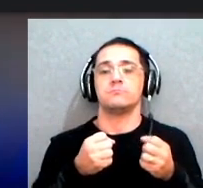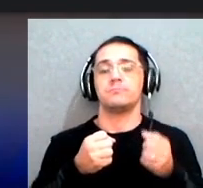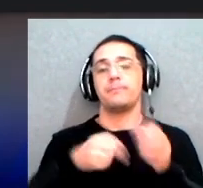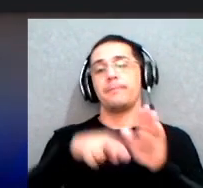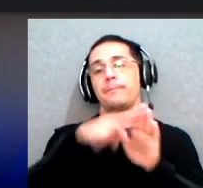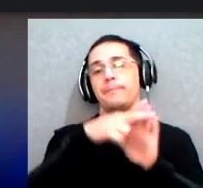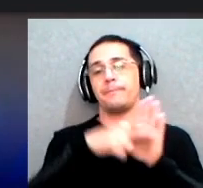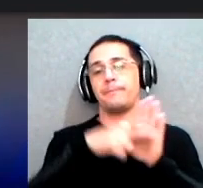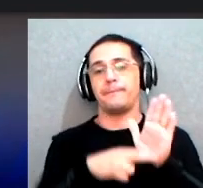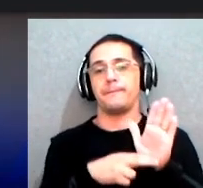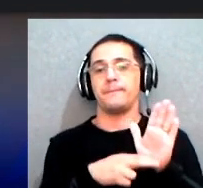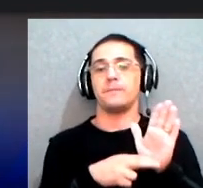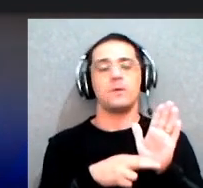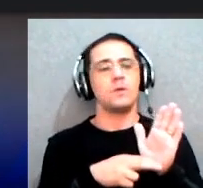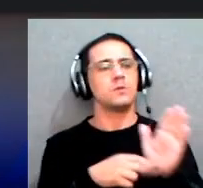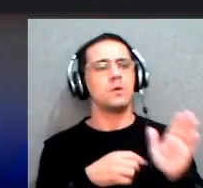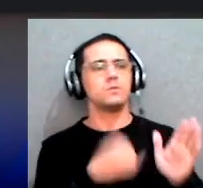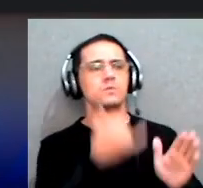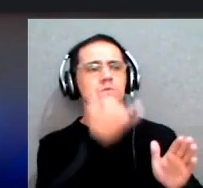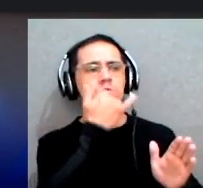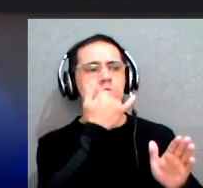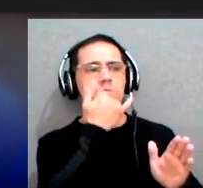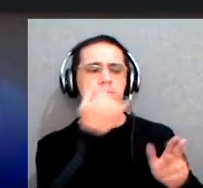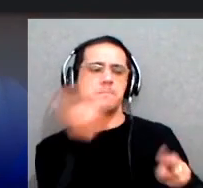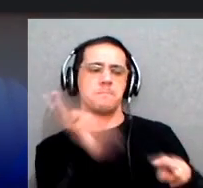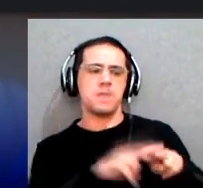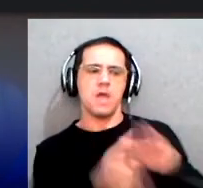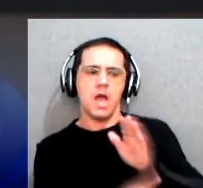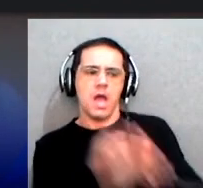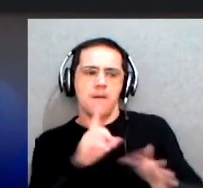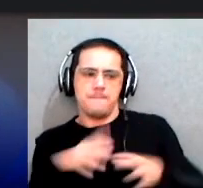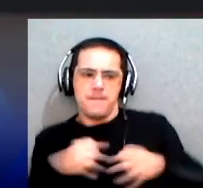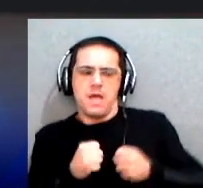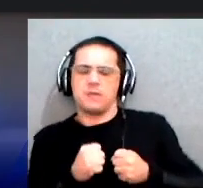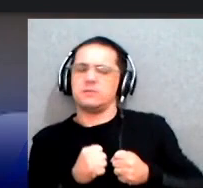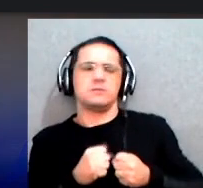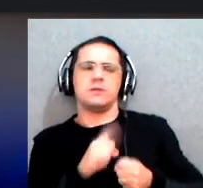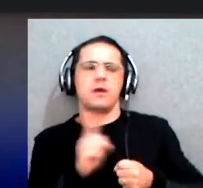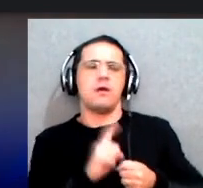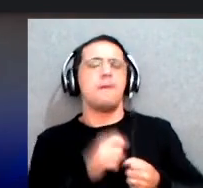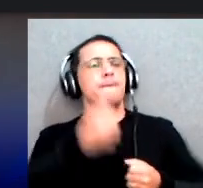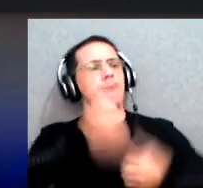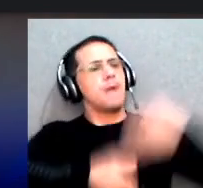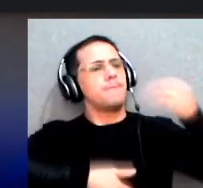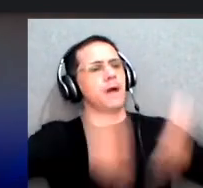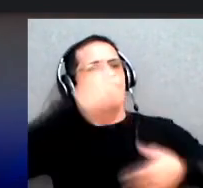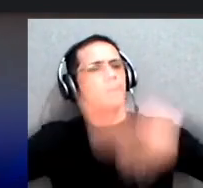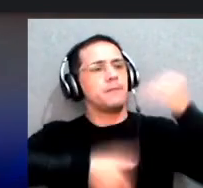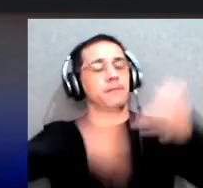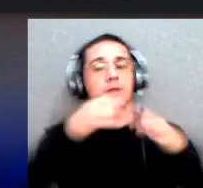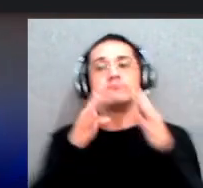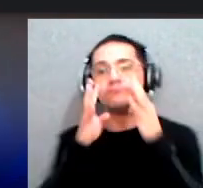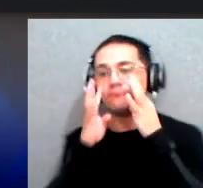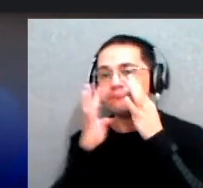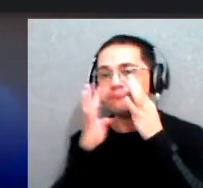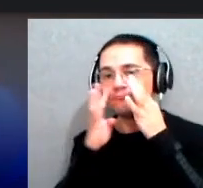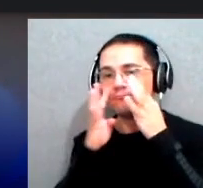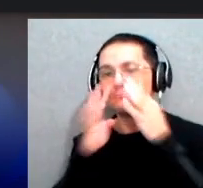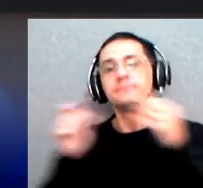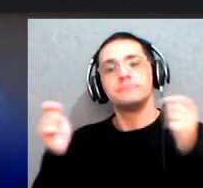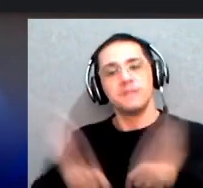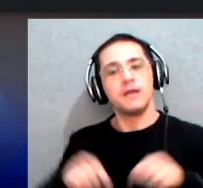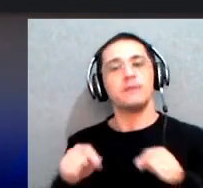poderiam justificar a sua eventual prisão preventiva. Embora tenhamos uma situação extraordinária durante a pandemia, nós temos o receio de que